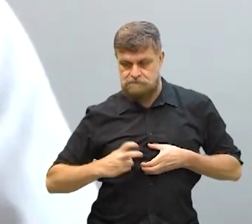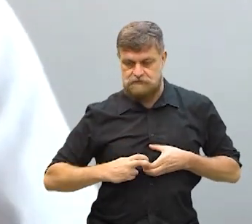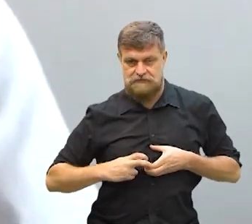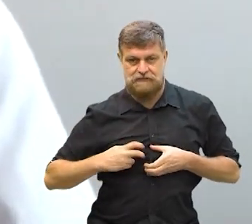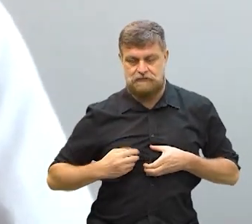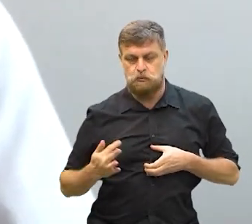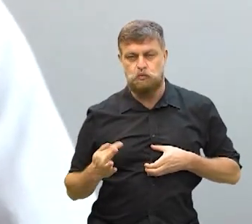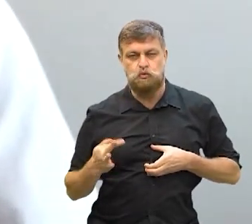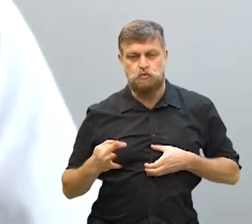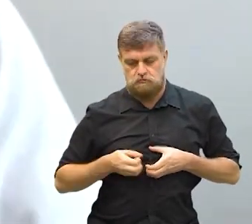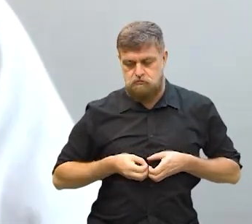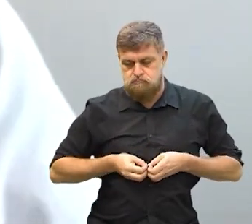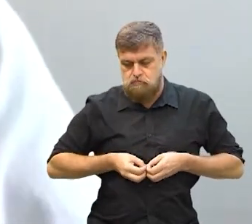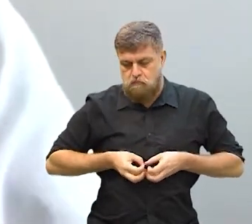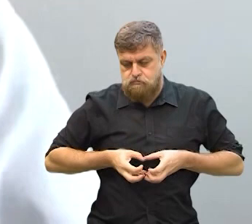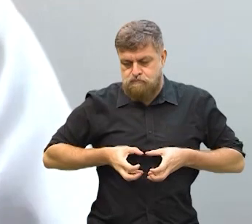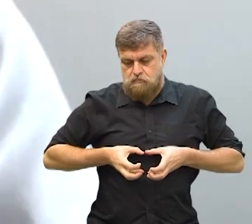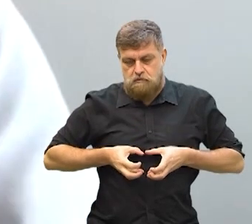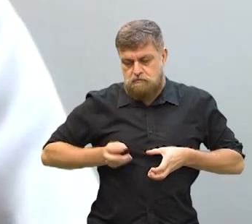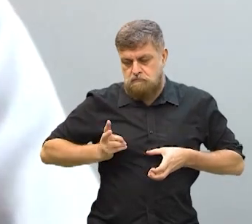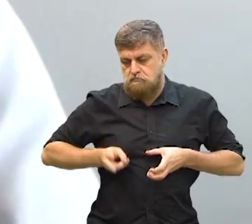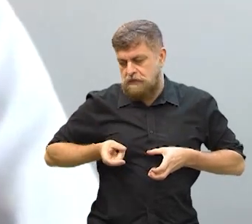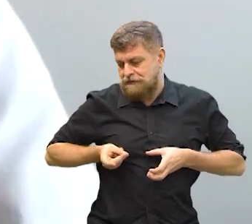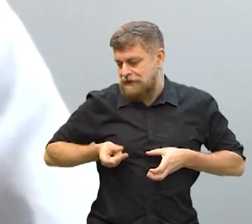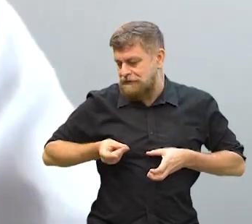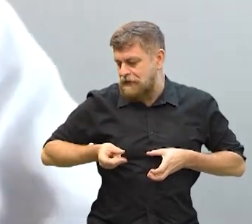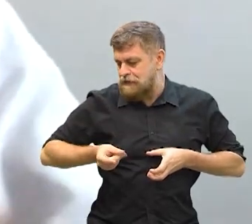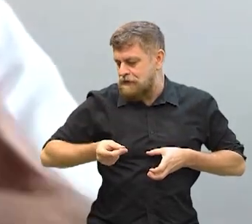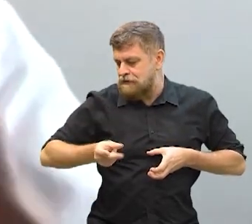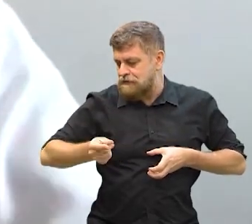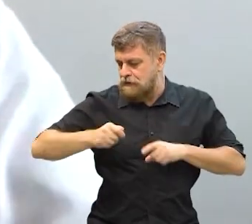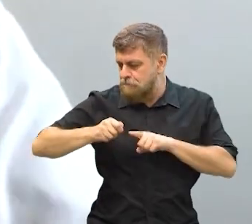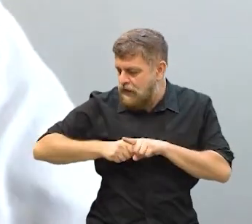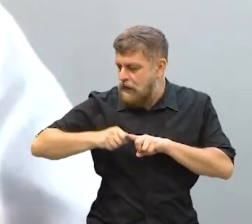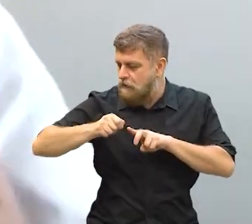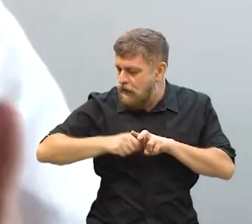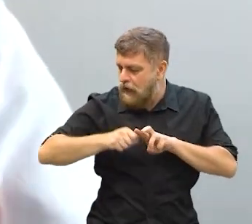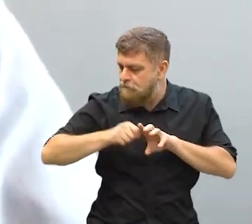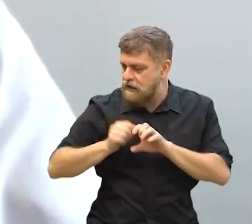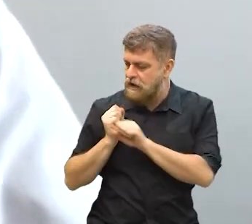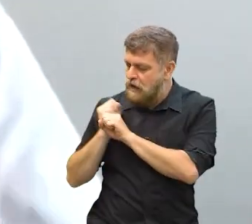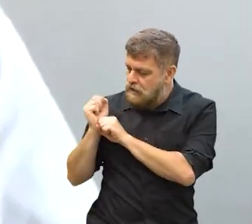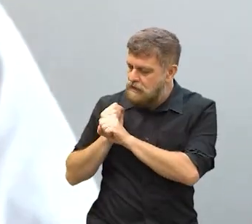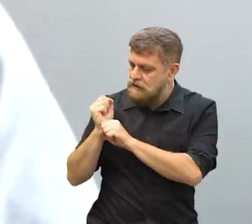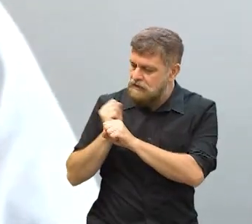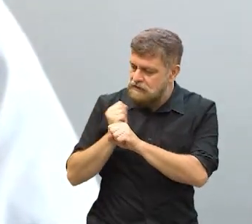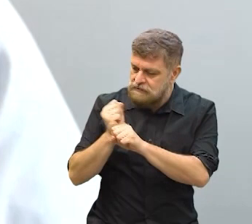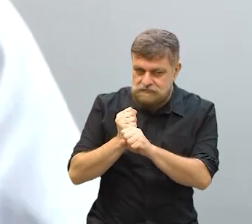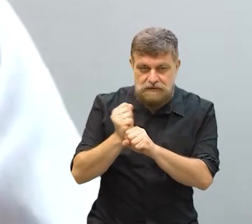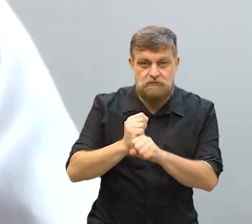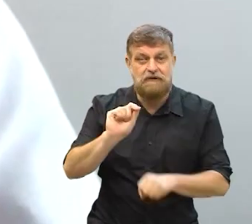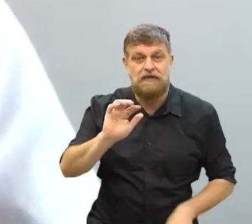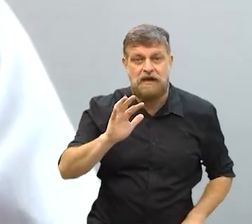provoca uma inflamação crônica. Essa inflamação crônica, ao longo dos meses, ao longo dos anos, ao longo das